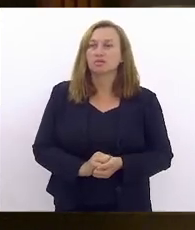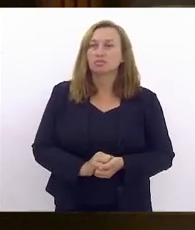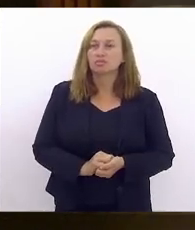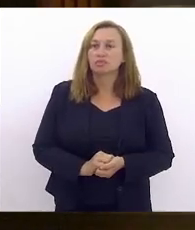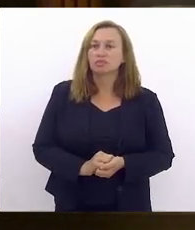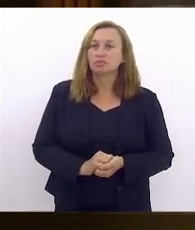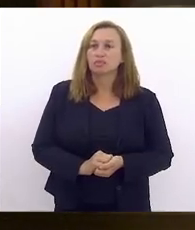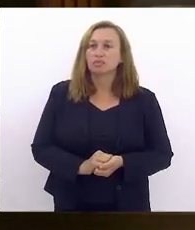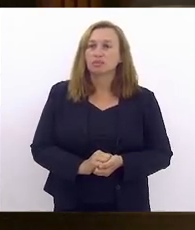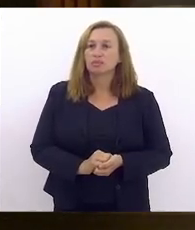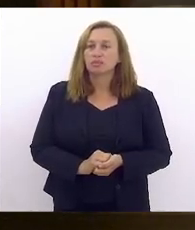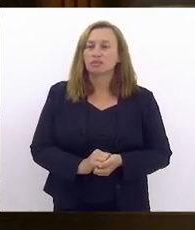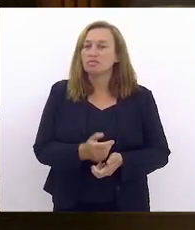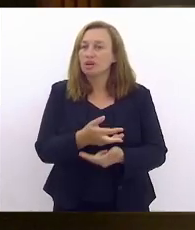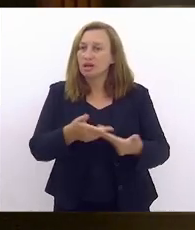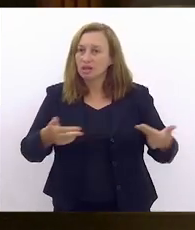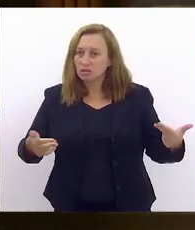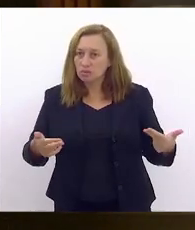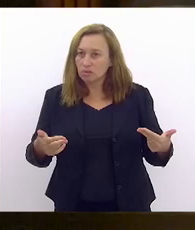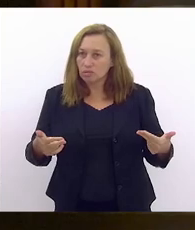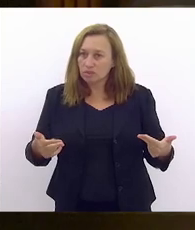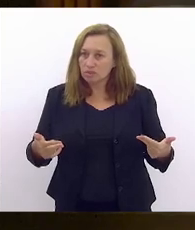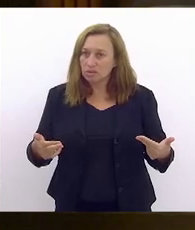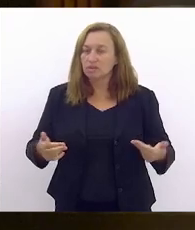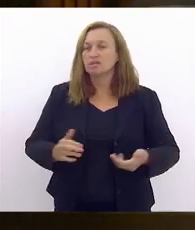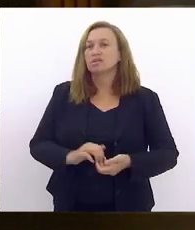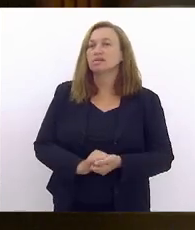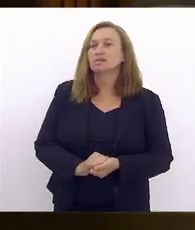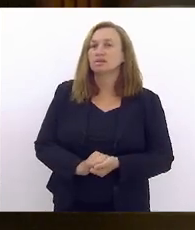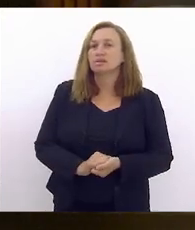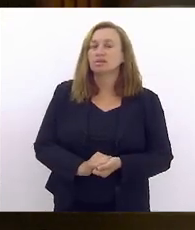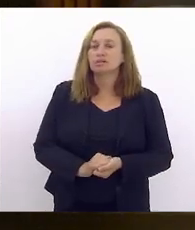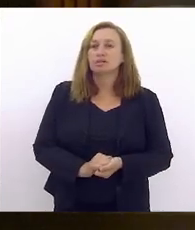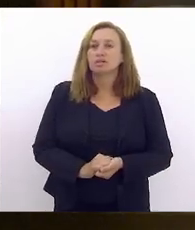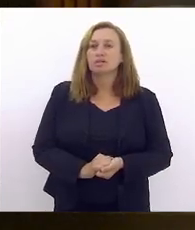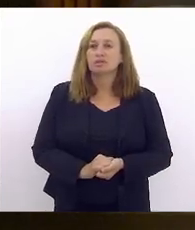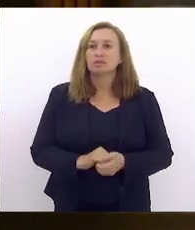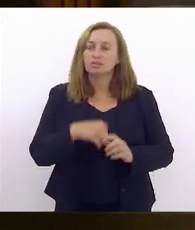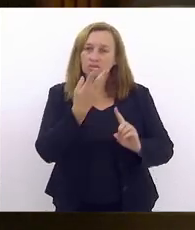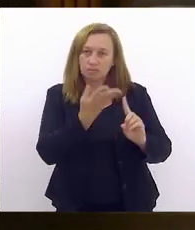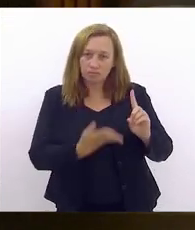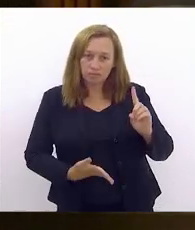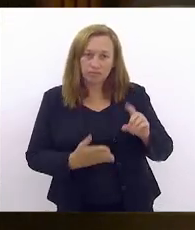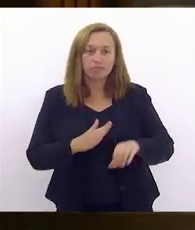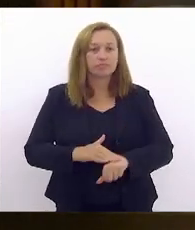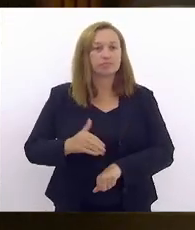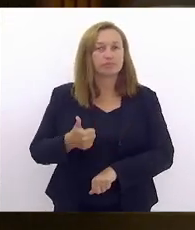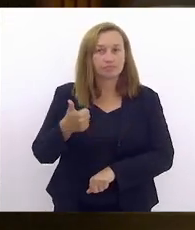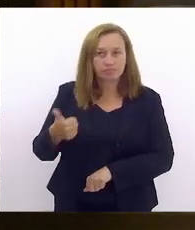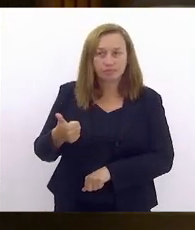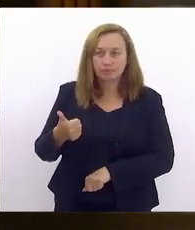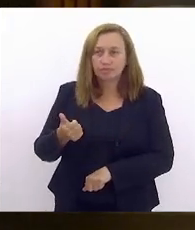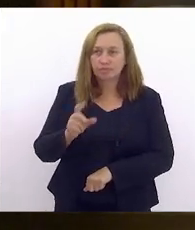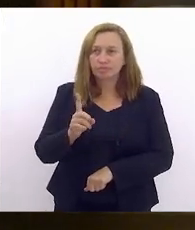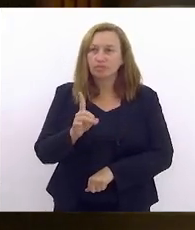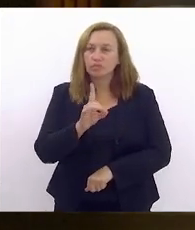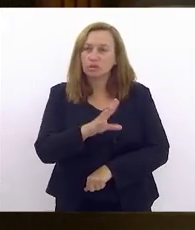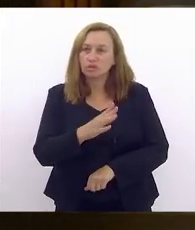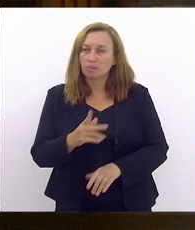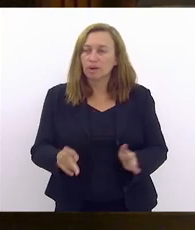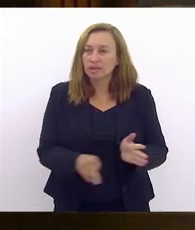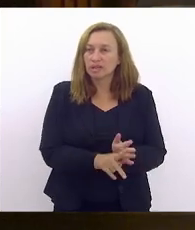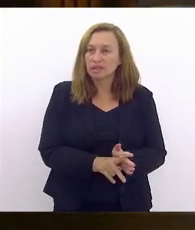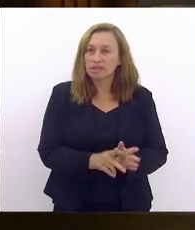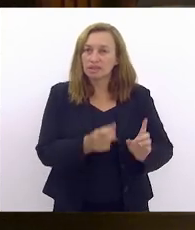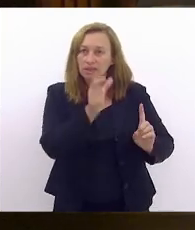proporciona muitas coisas. E essa homenagem muito digna, porque é uma homenagem que não só é a ele, mas também